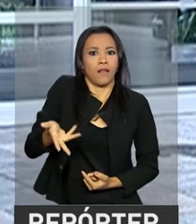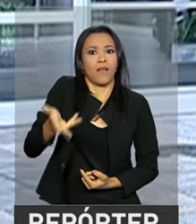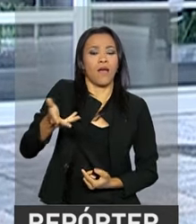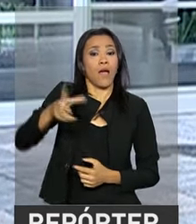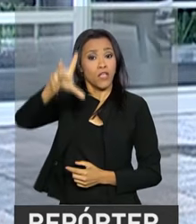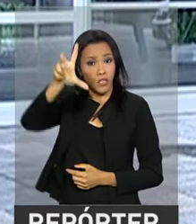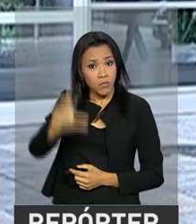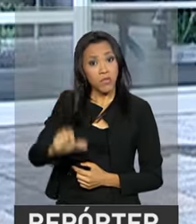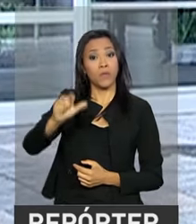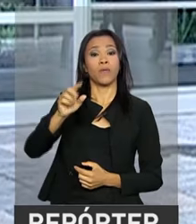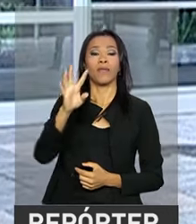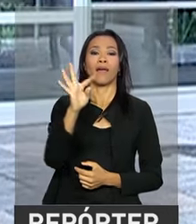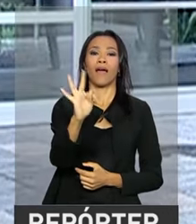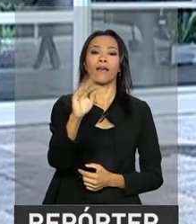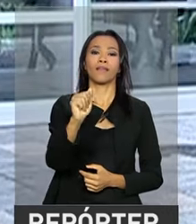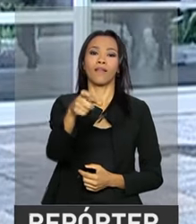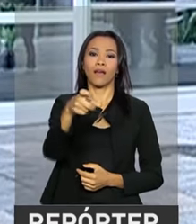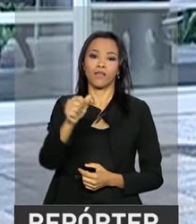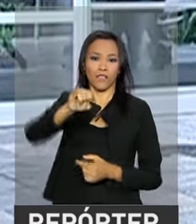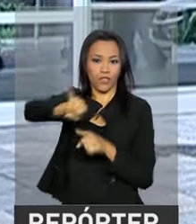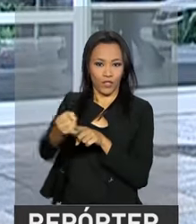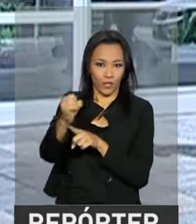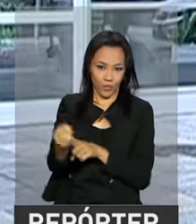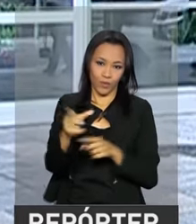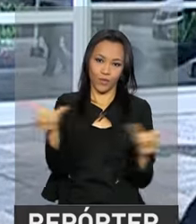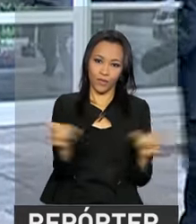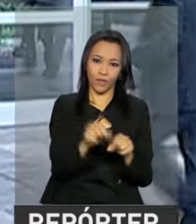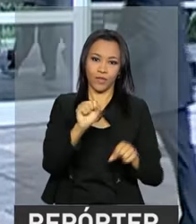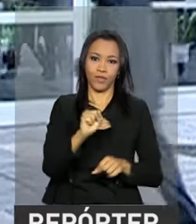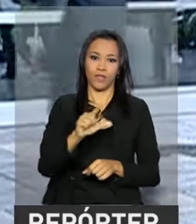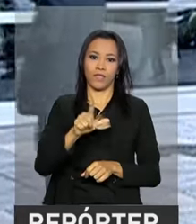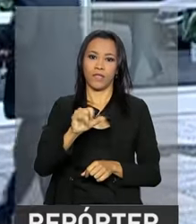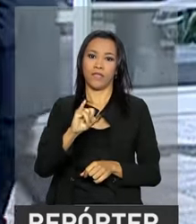de juros básica da economia, a Selic. Veja como foi.